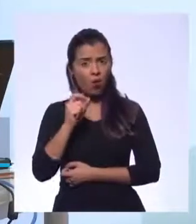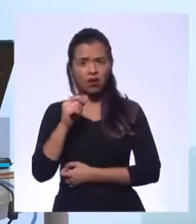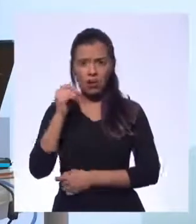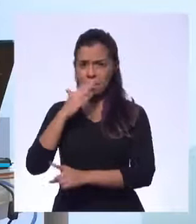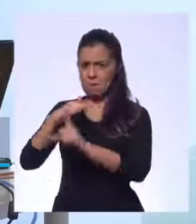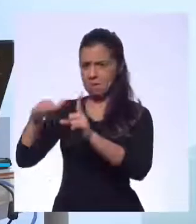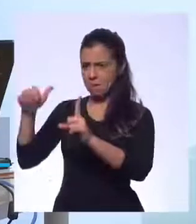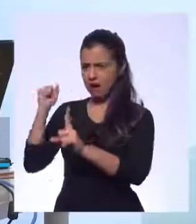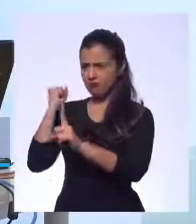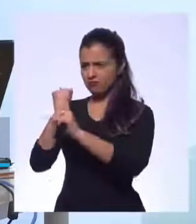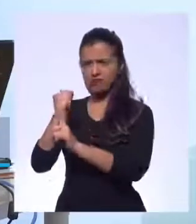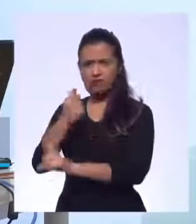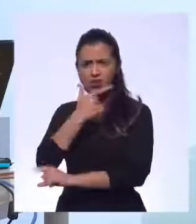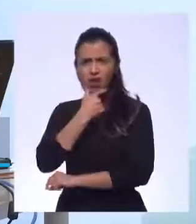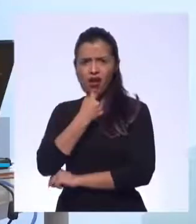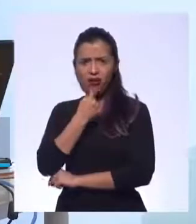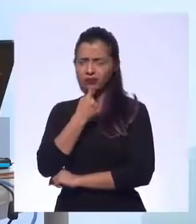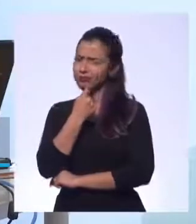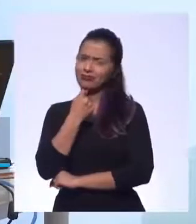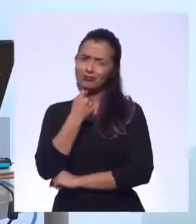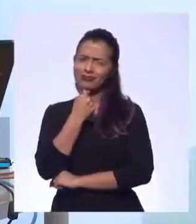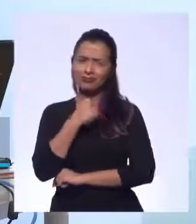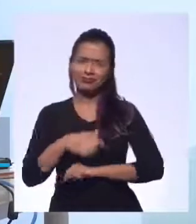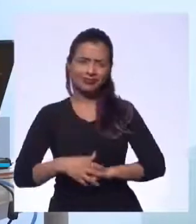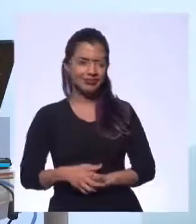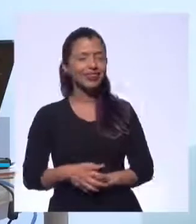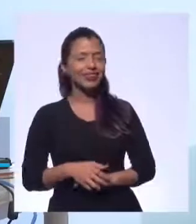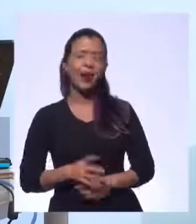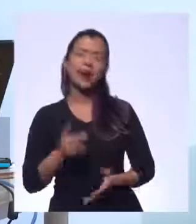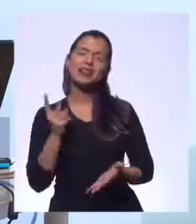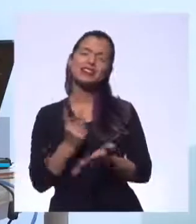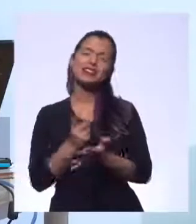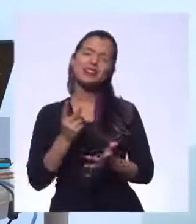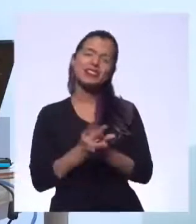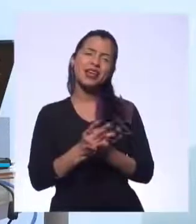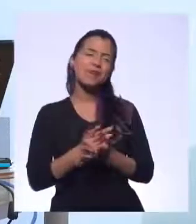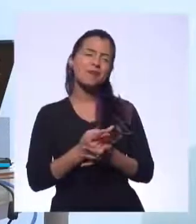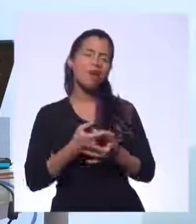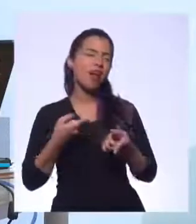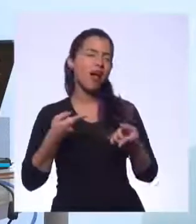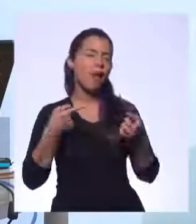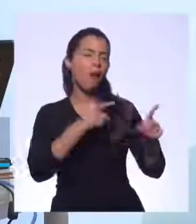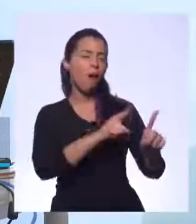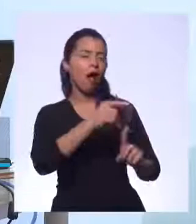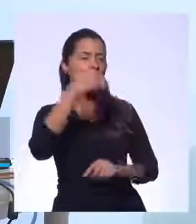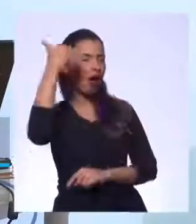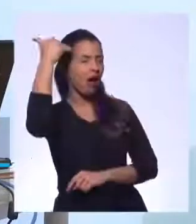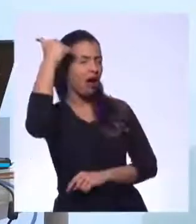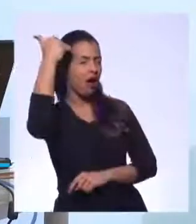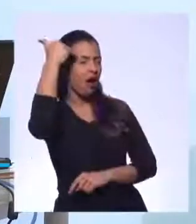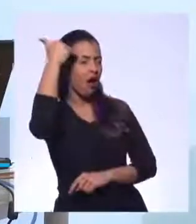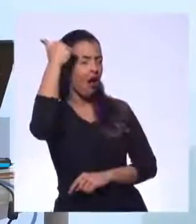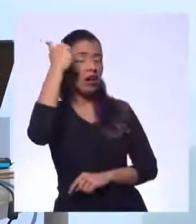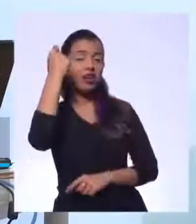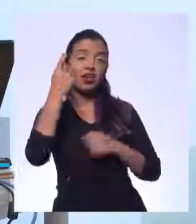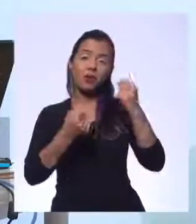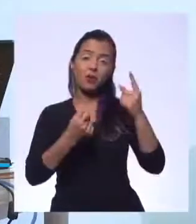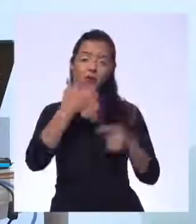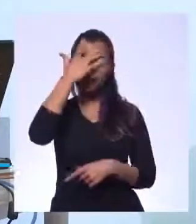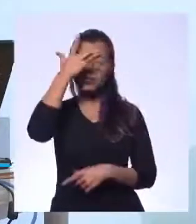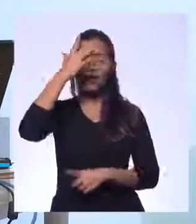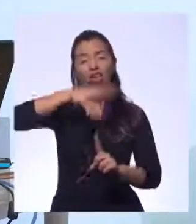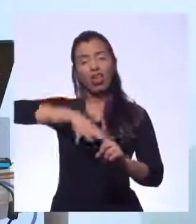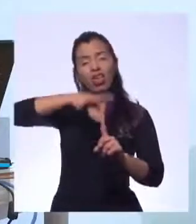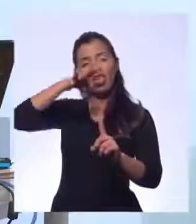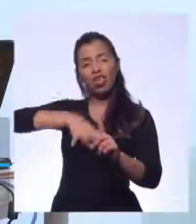dizer. Enfim, muitos sempre culpam a vítima e outros, sem saber nada, a idolatram. Yara, como é que